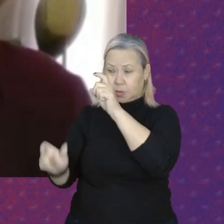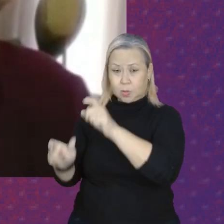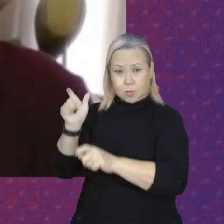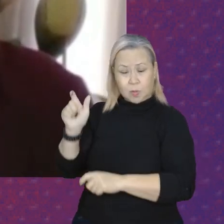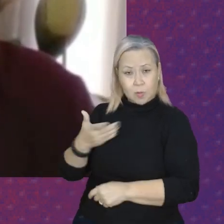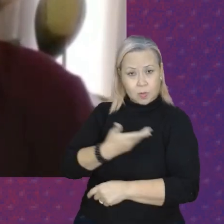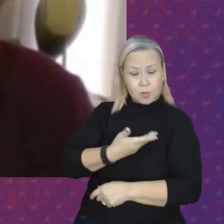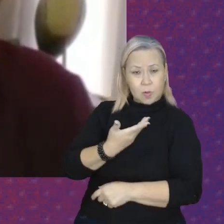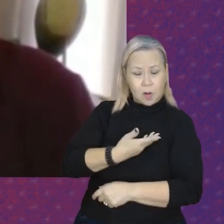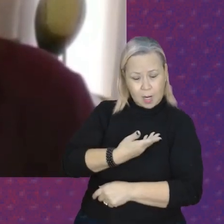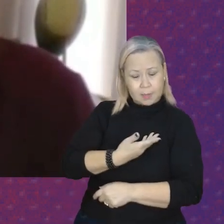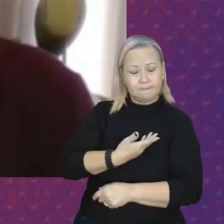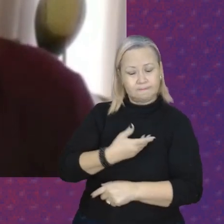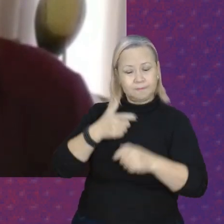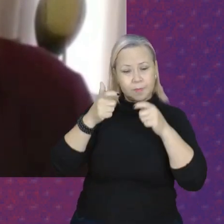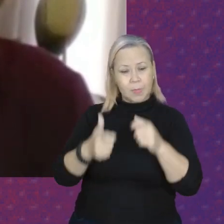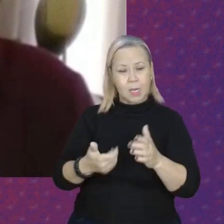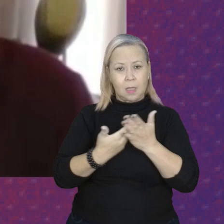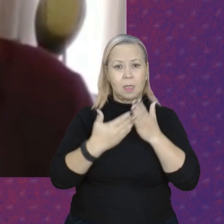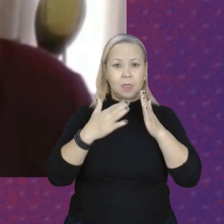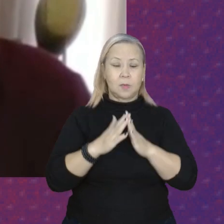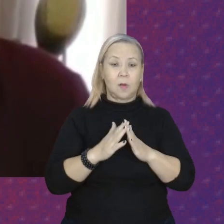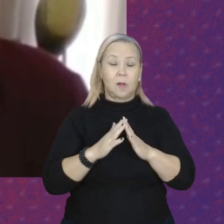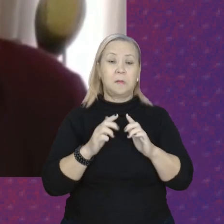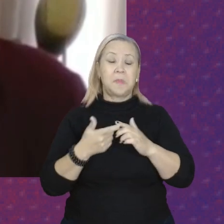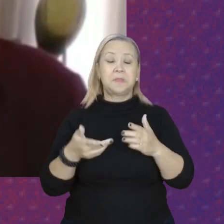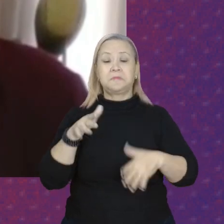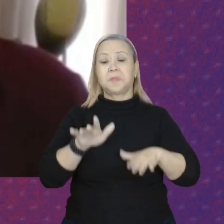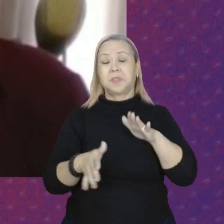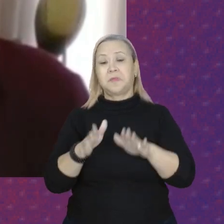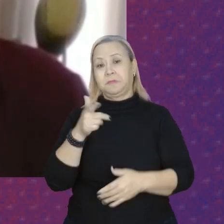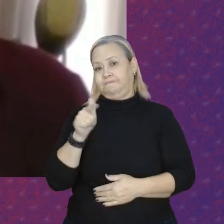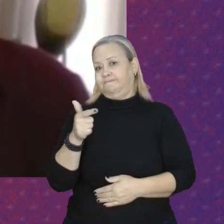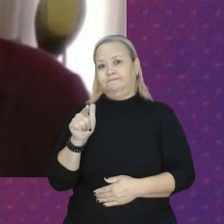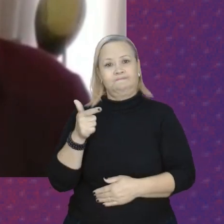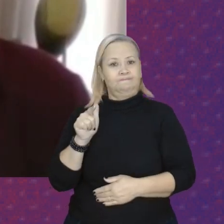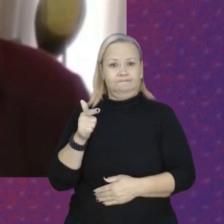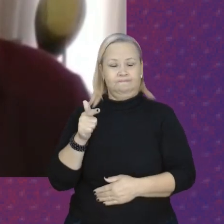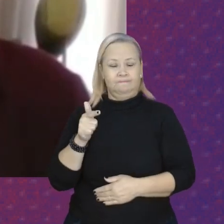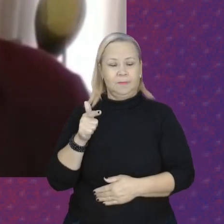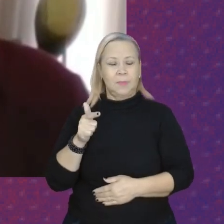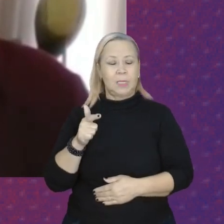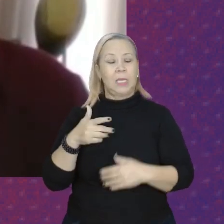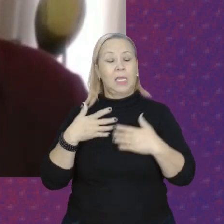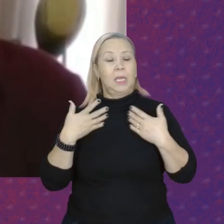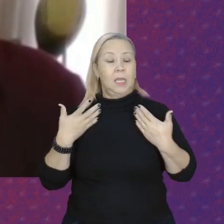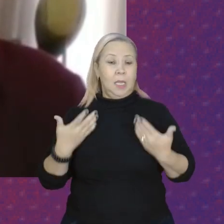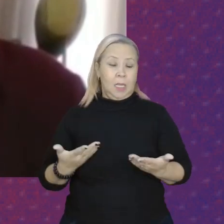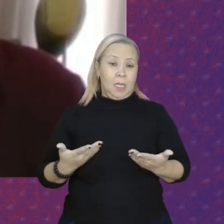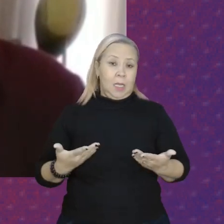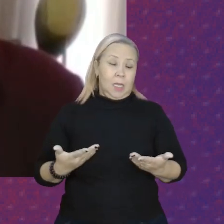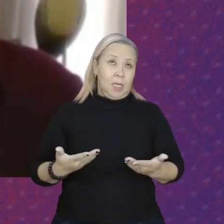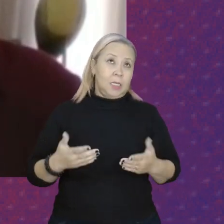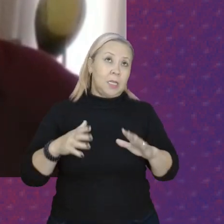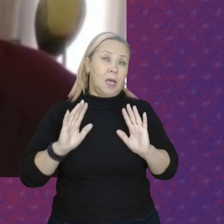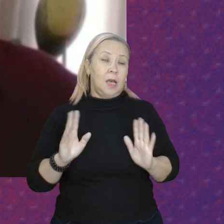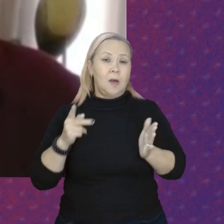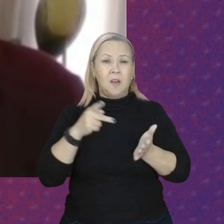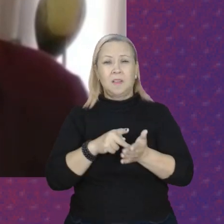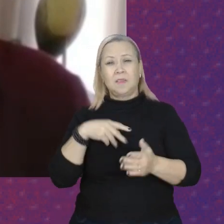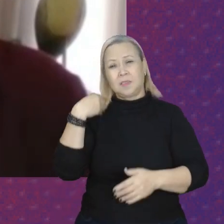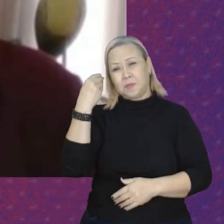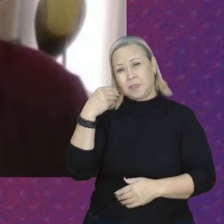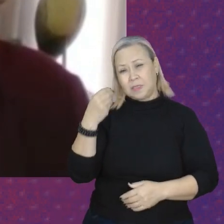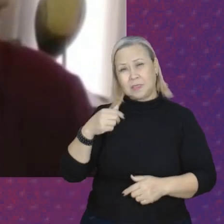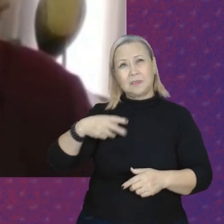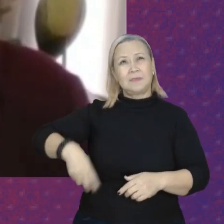no ambiente escolar. Mas isso às vezes não ocorre. Então, aquela cena antiga de levar